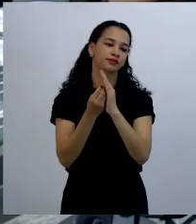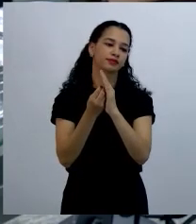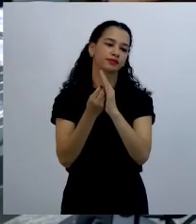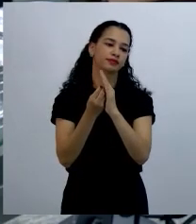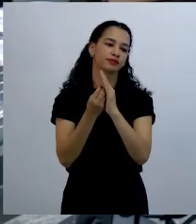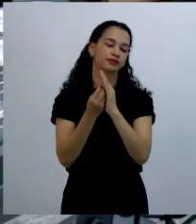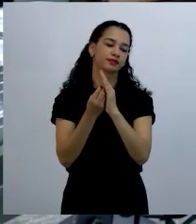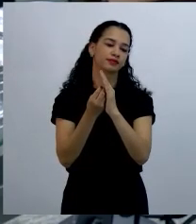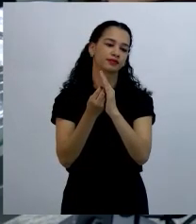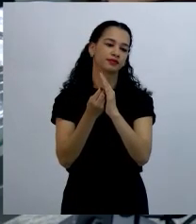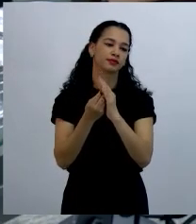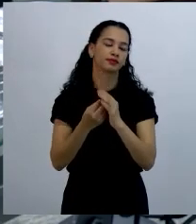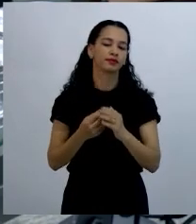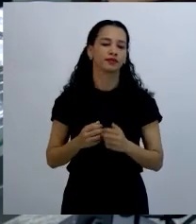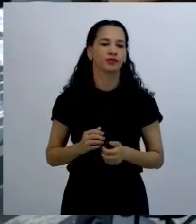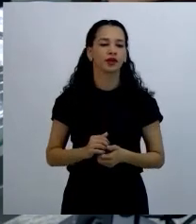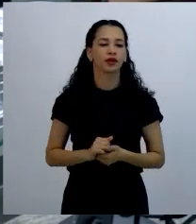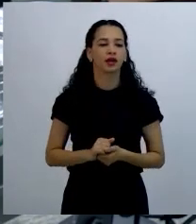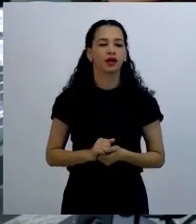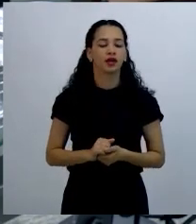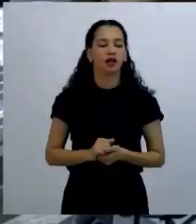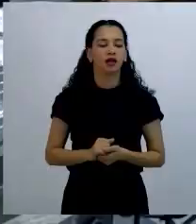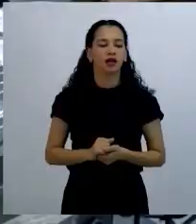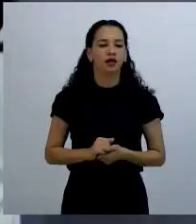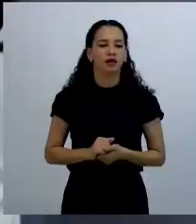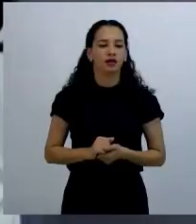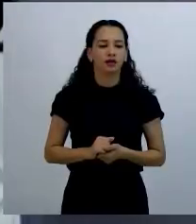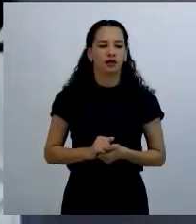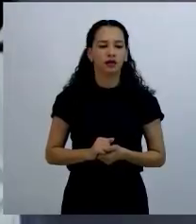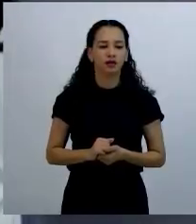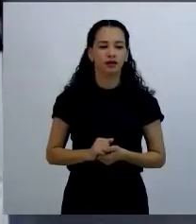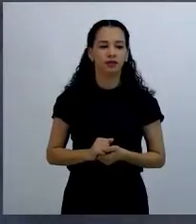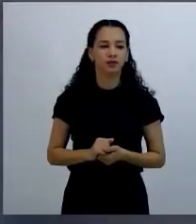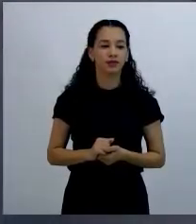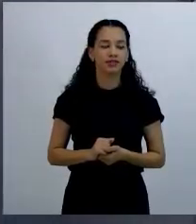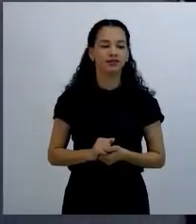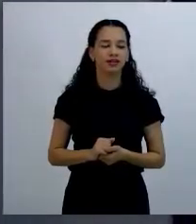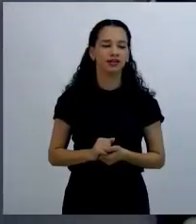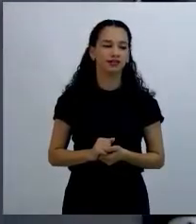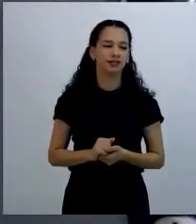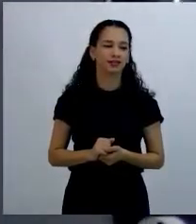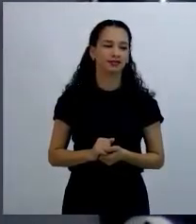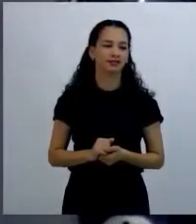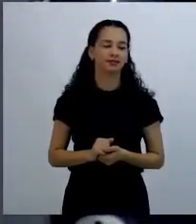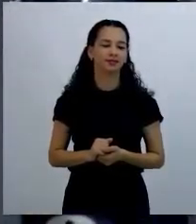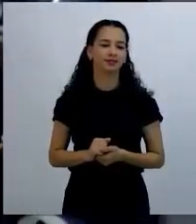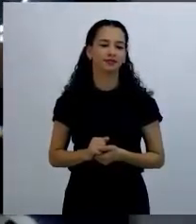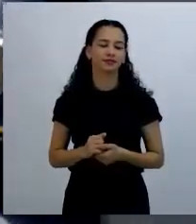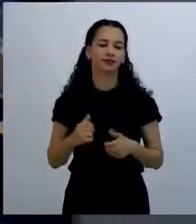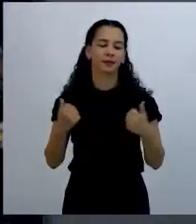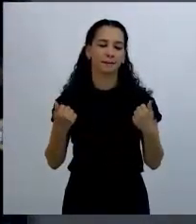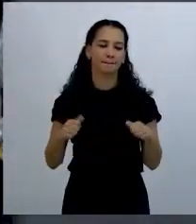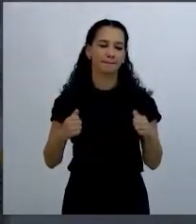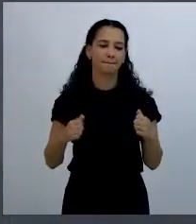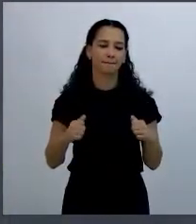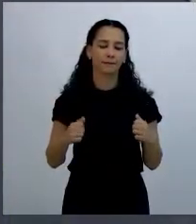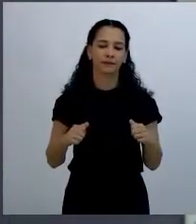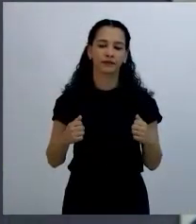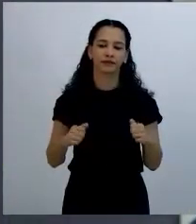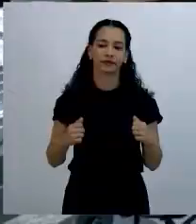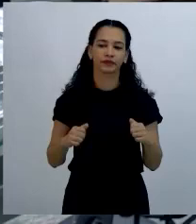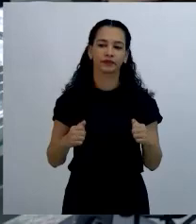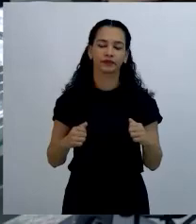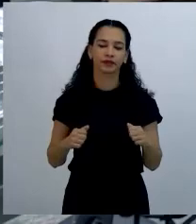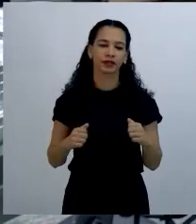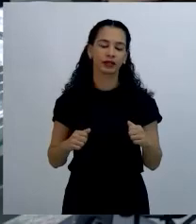recompensada pai acredita nisso e querem saber porque porque nesta carta a Filipe os